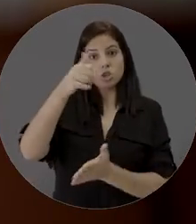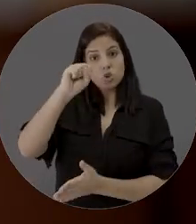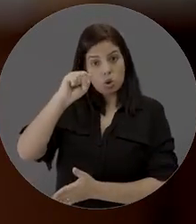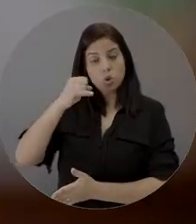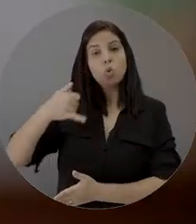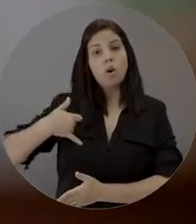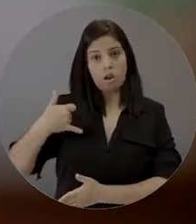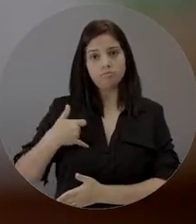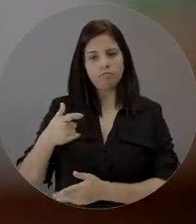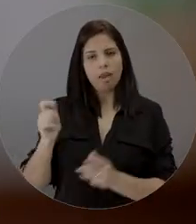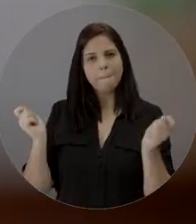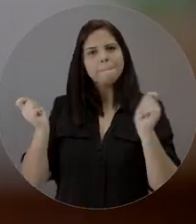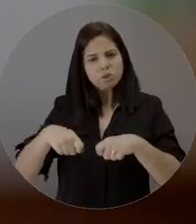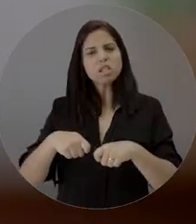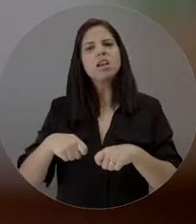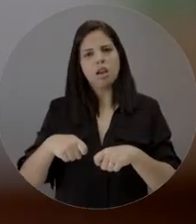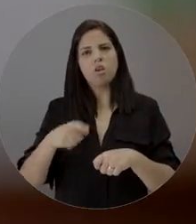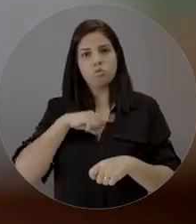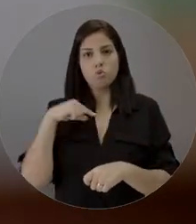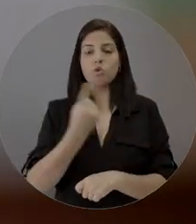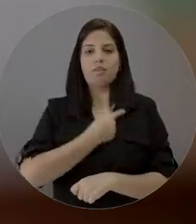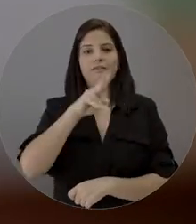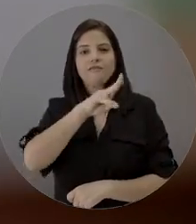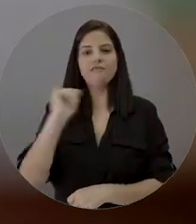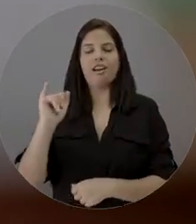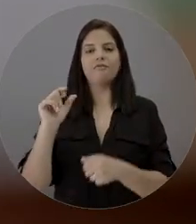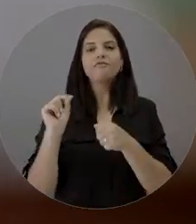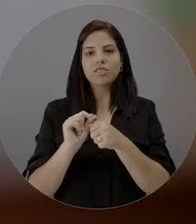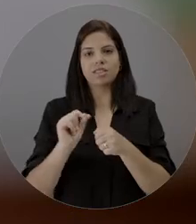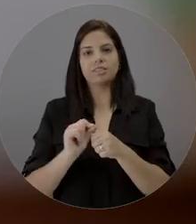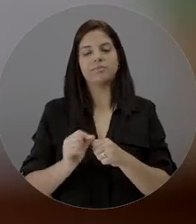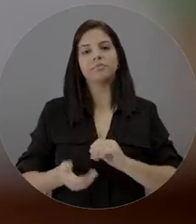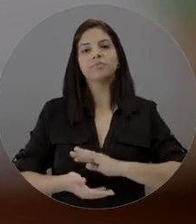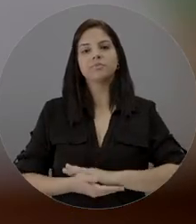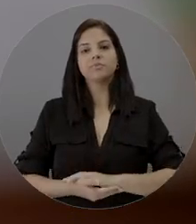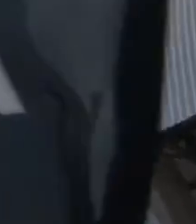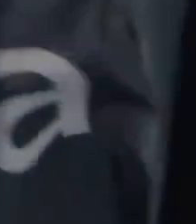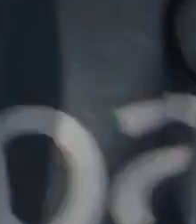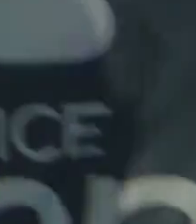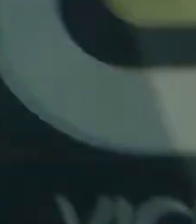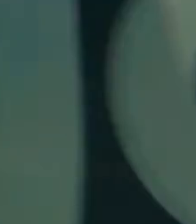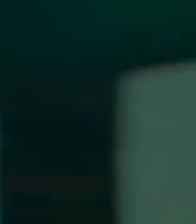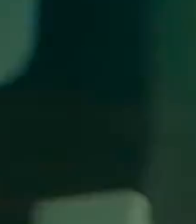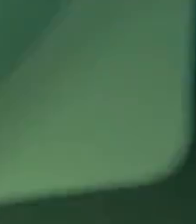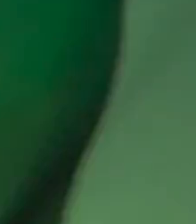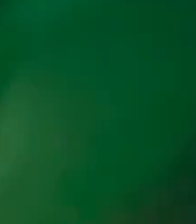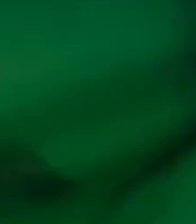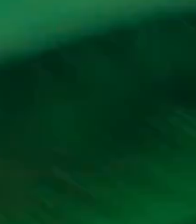maioridade. É justo, é possível fazer e nós vamos fazer.